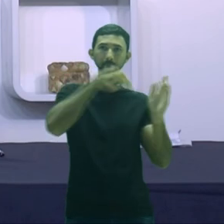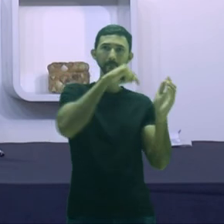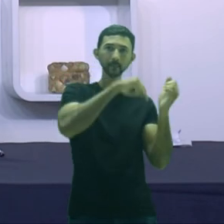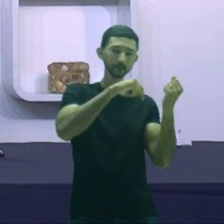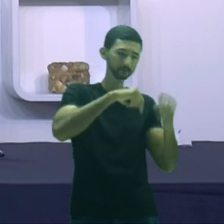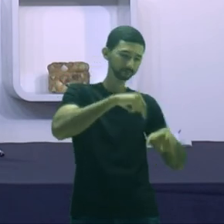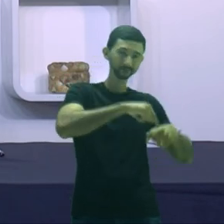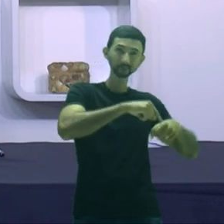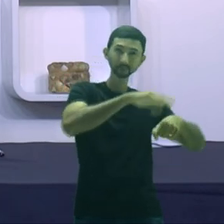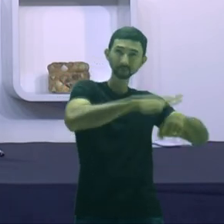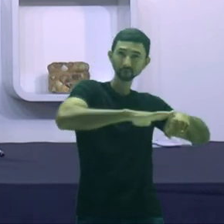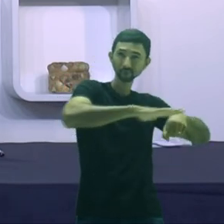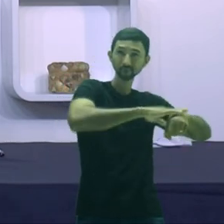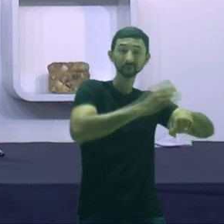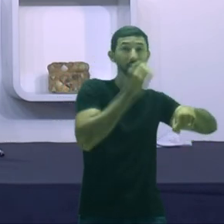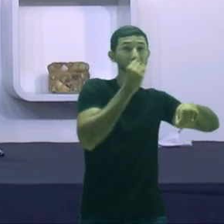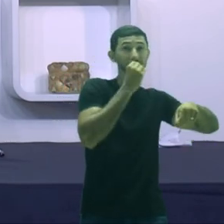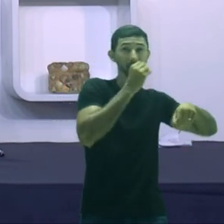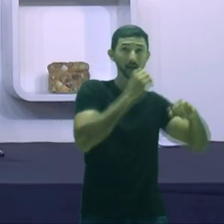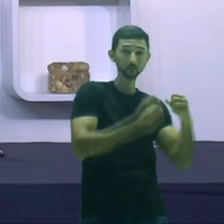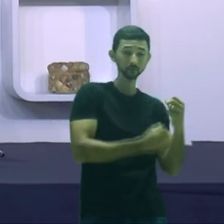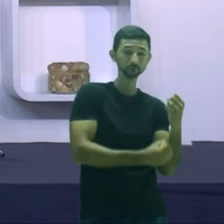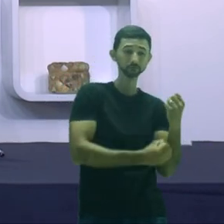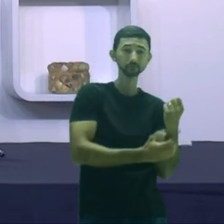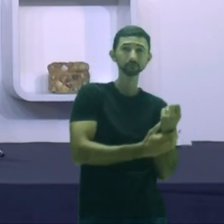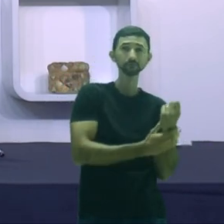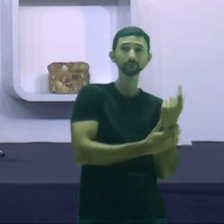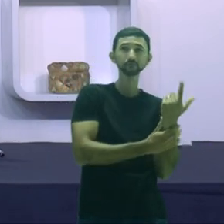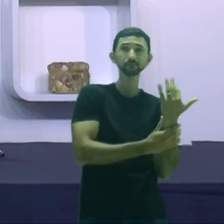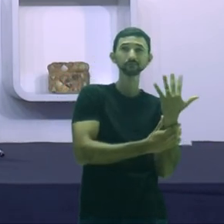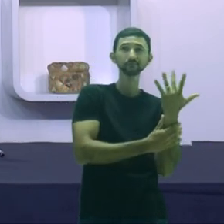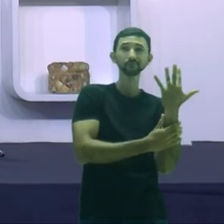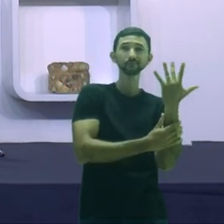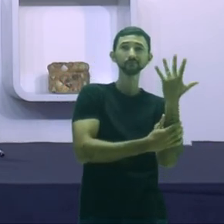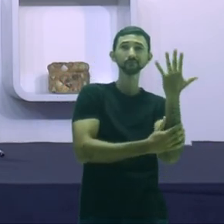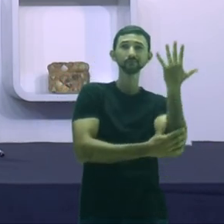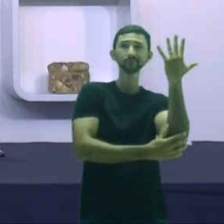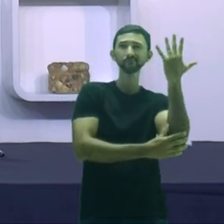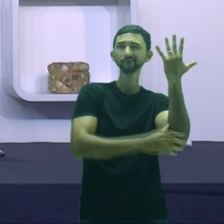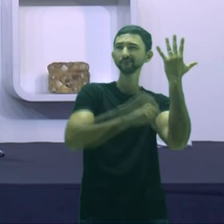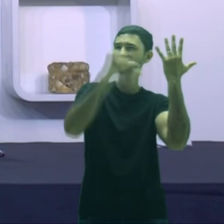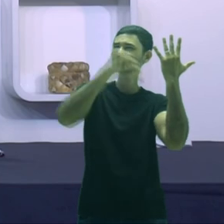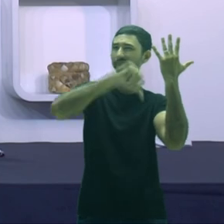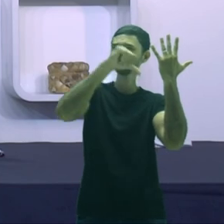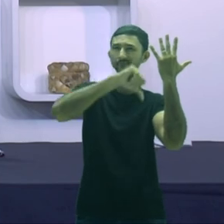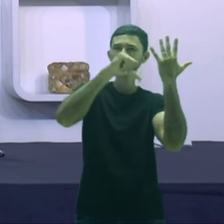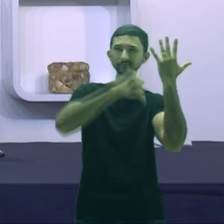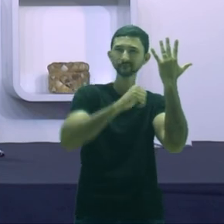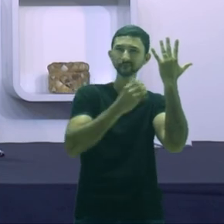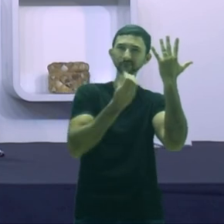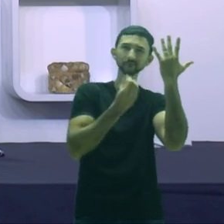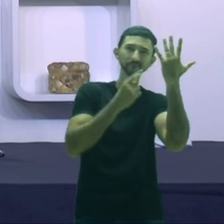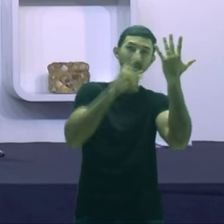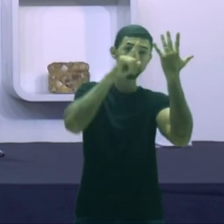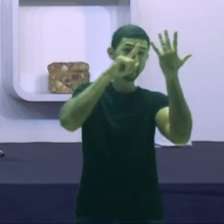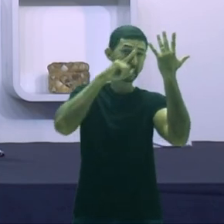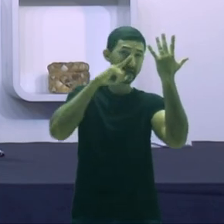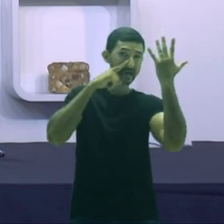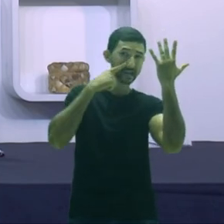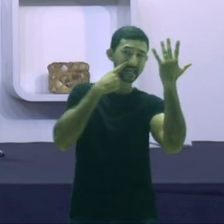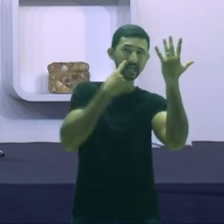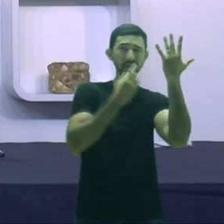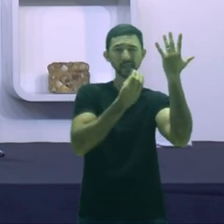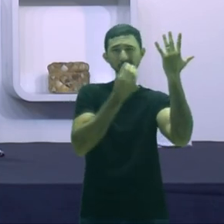baixo teor nutritivo, ela pode ter folhas amareladas, folhas que a gente pode chamar de estioladas,